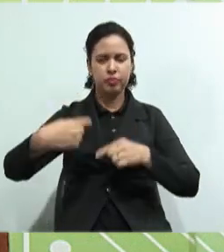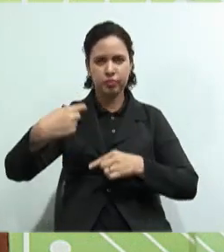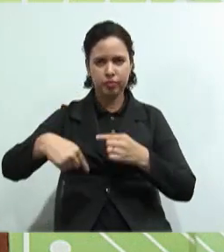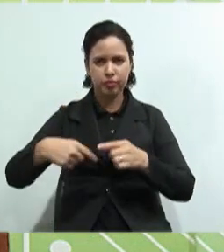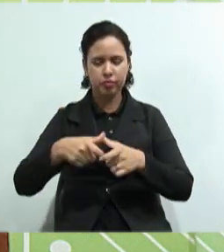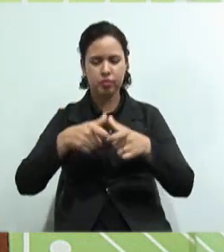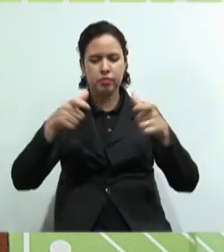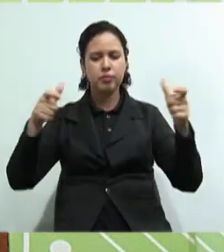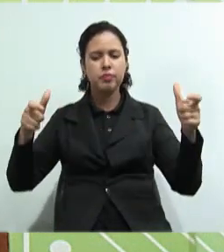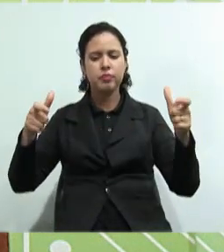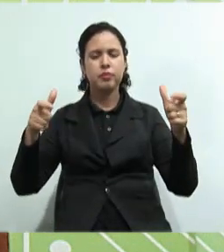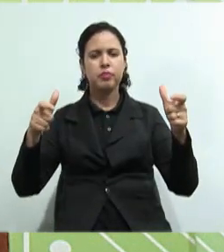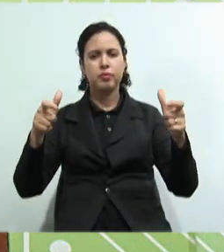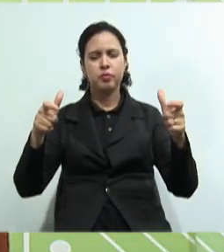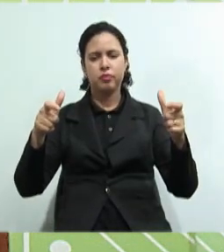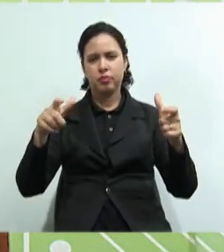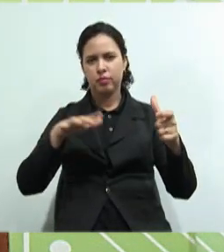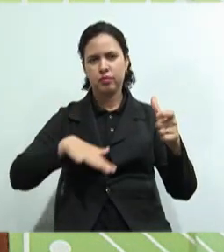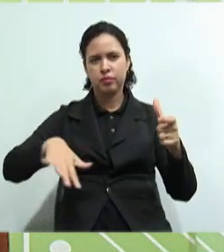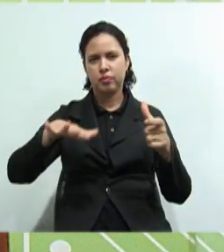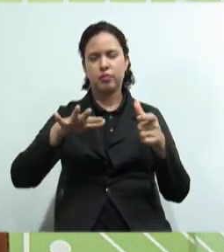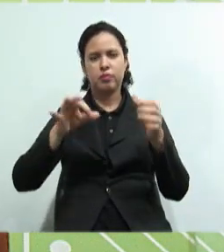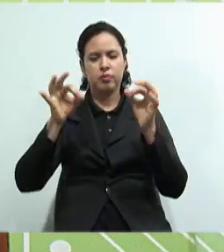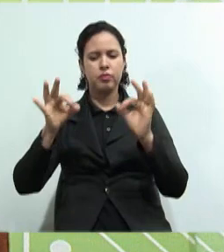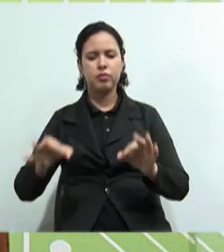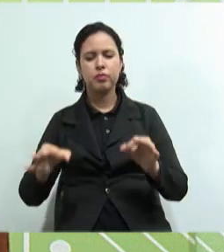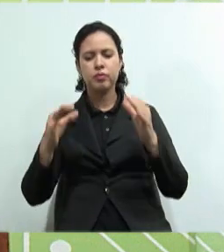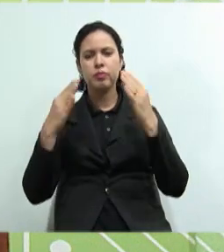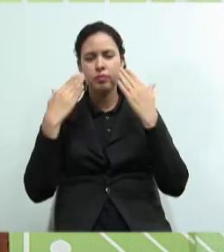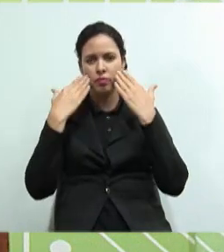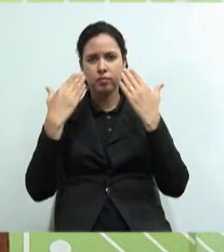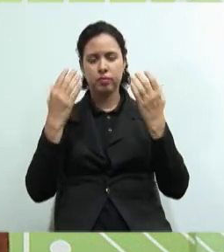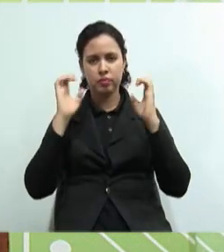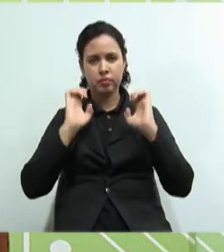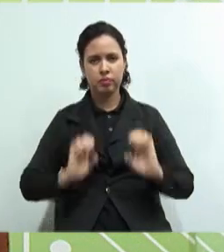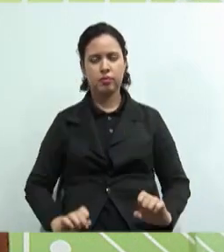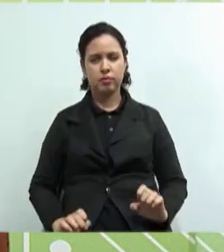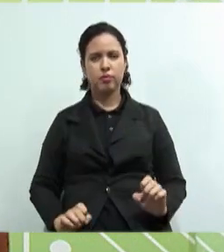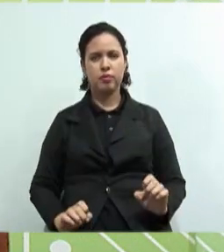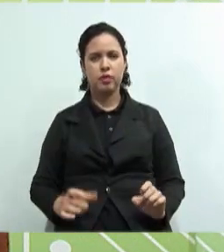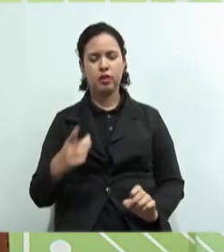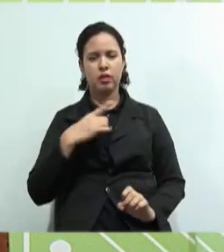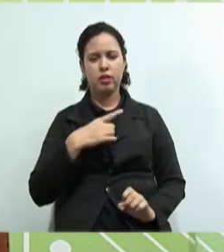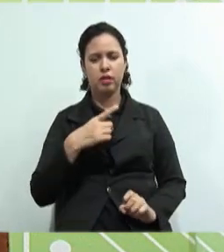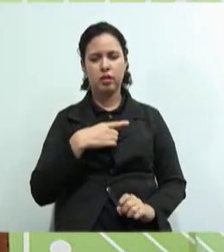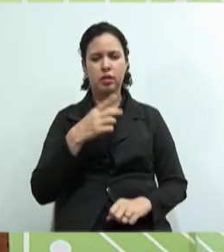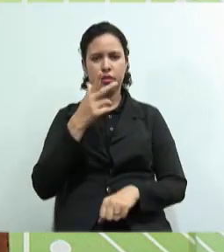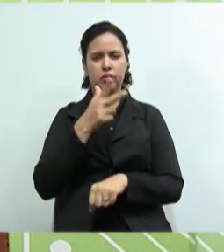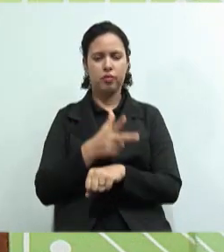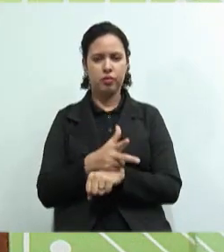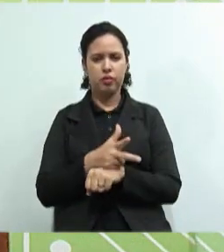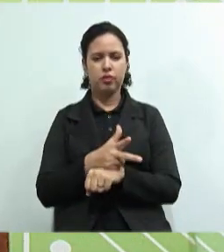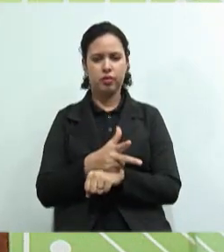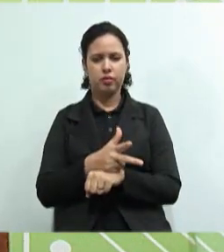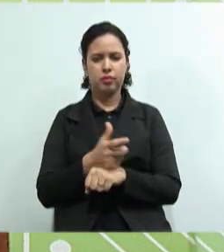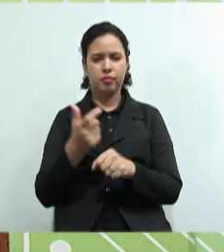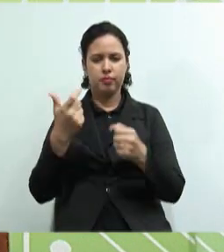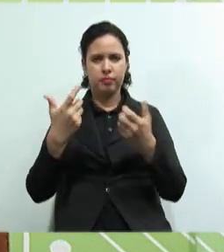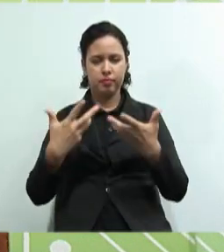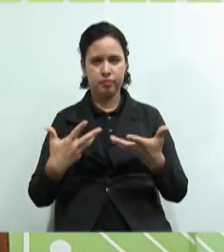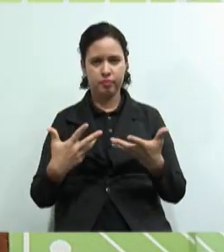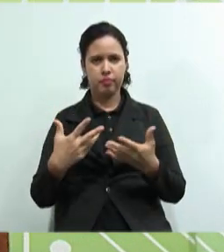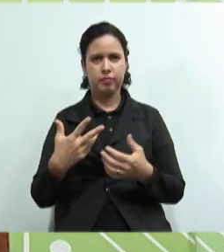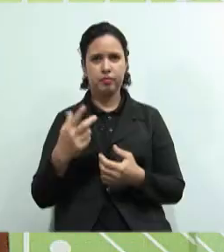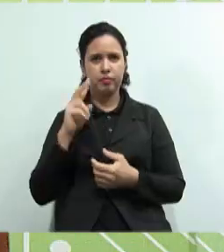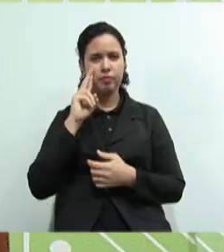isso nessa questão do comércio justo e ético. Nós preparamos um material externo para ilustrar um pouco essa questão. Vamos